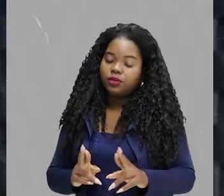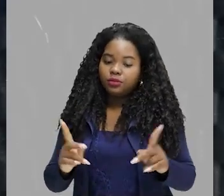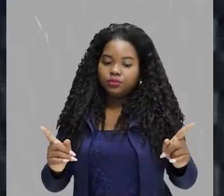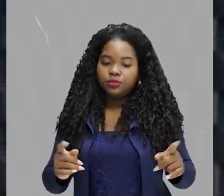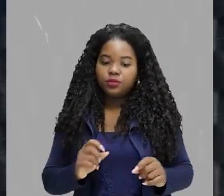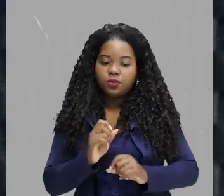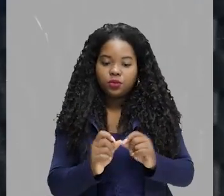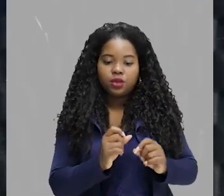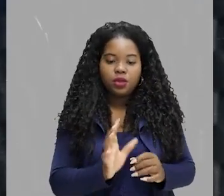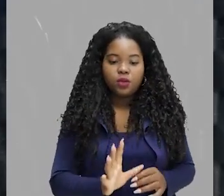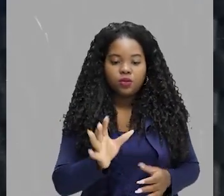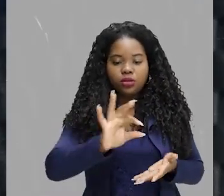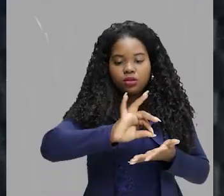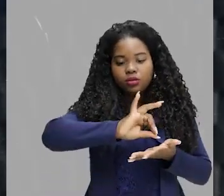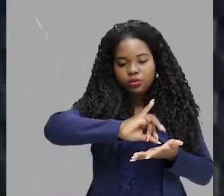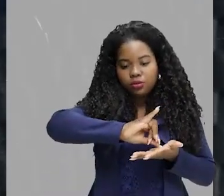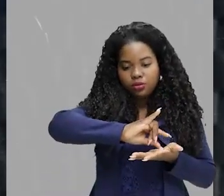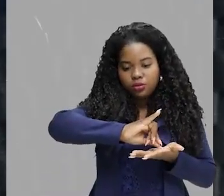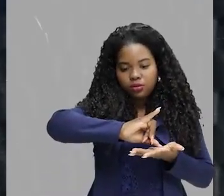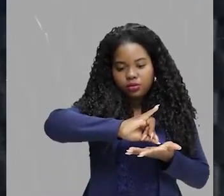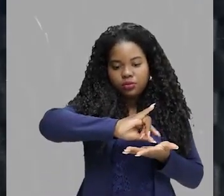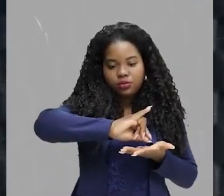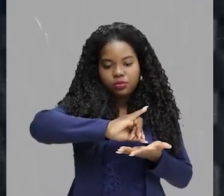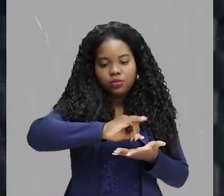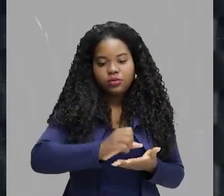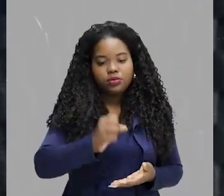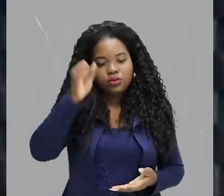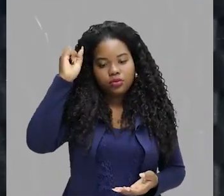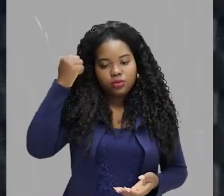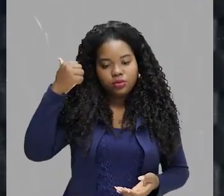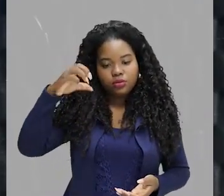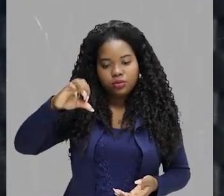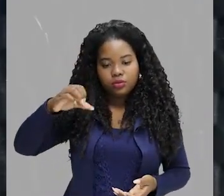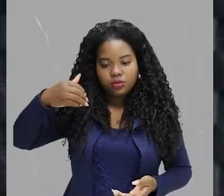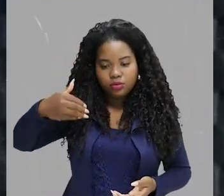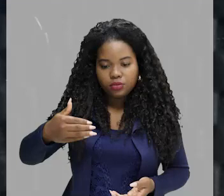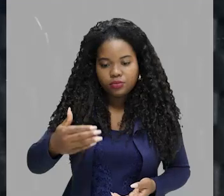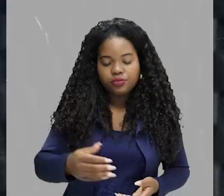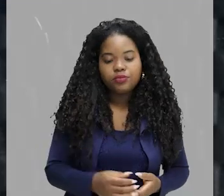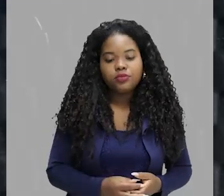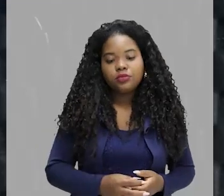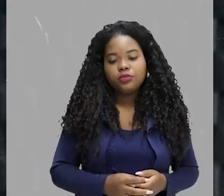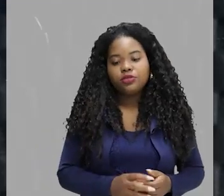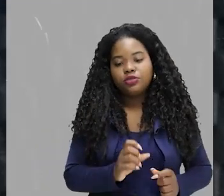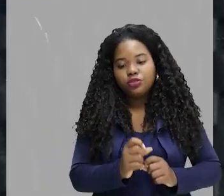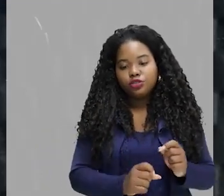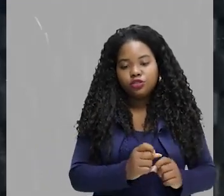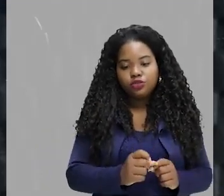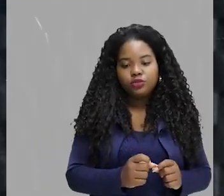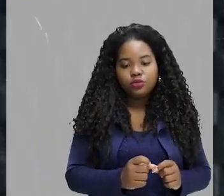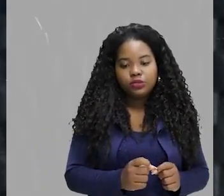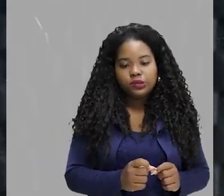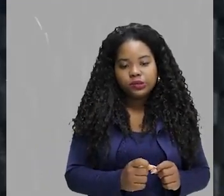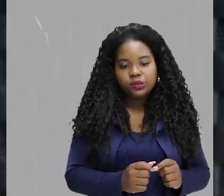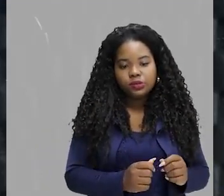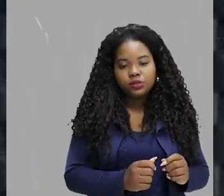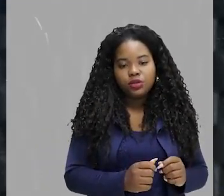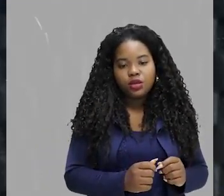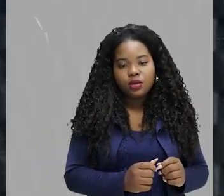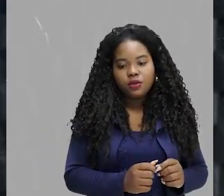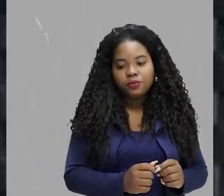principalmente a partir do século XIX para frente, foi que as pessoas pensaram que crescimento econômico era a mesma coisa de desenvolvimento